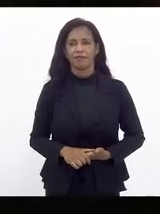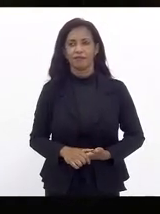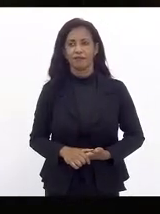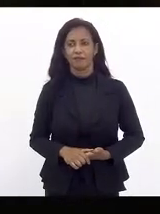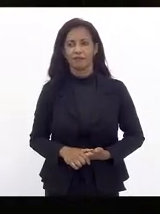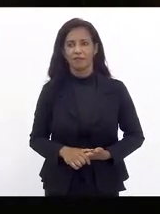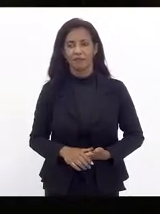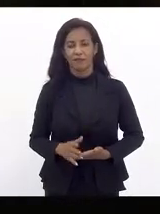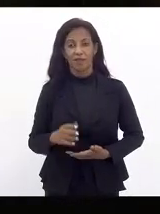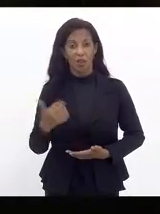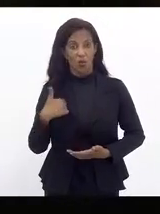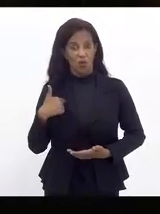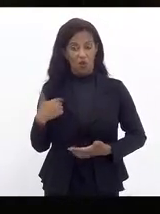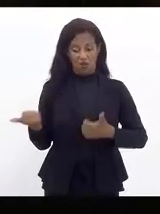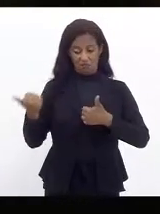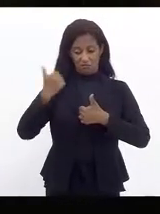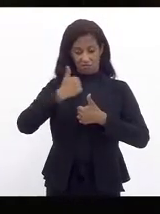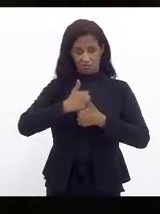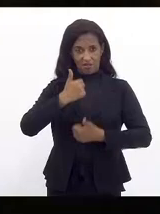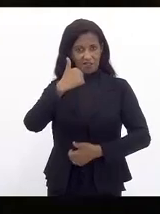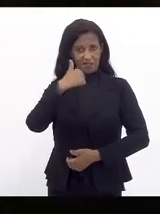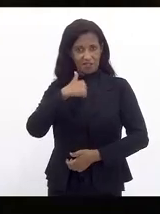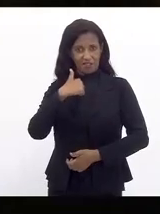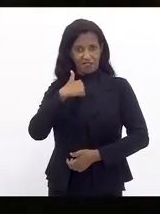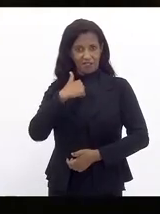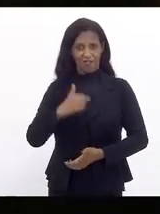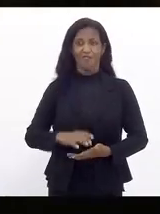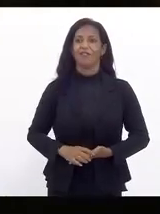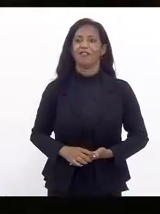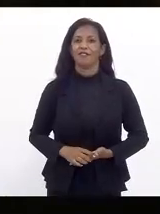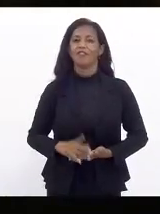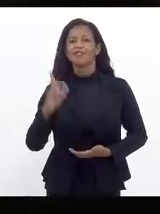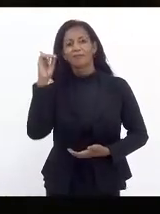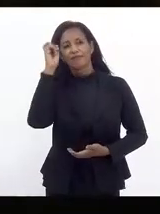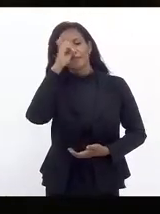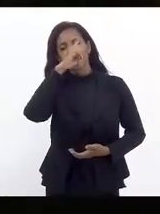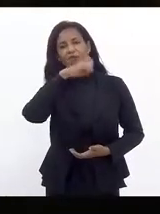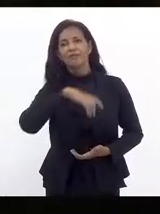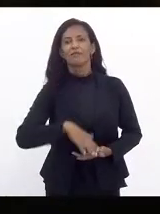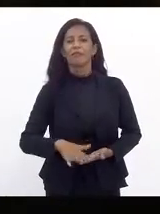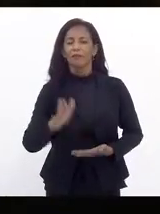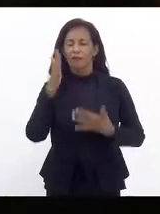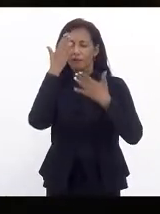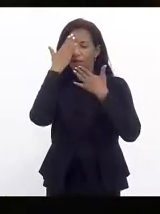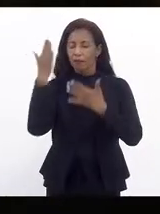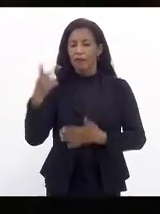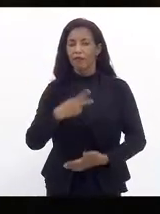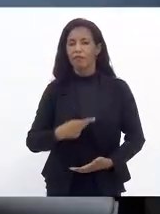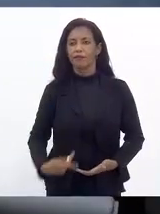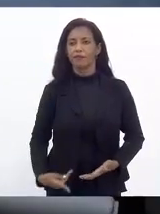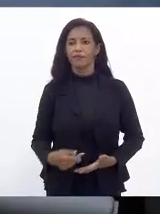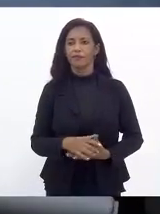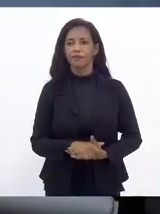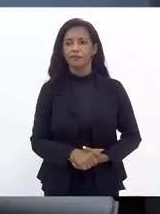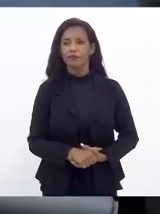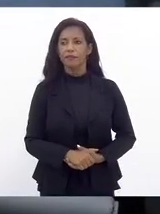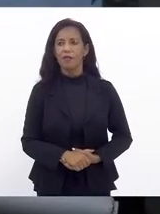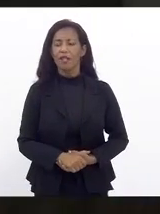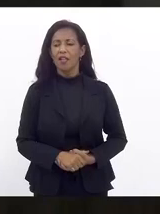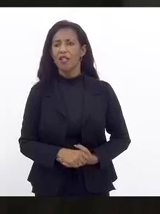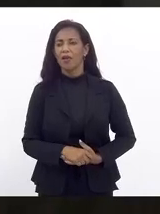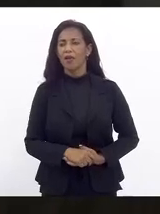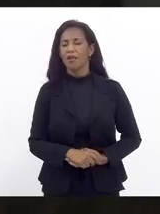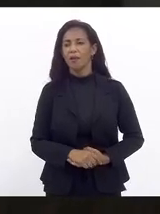concluir, agora, deputada. Ser a deputada Alana Passos, isso é difícil. Obrigado, presidente.